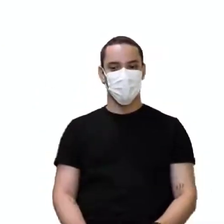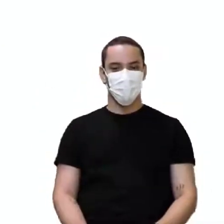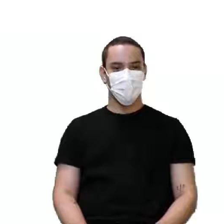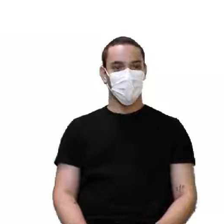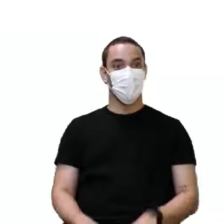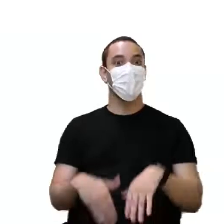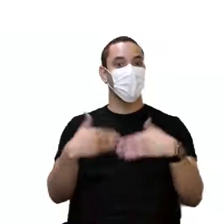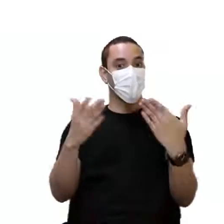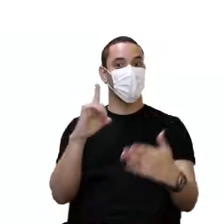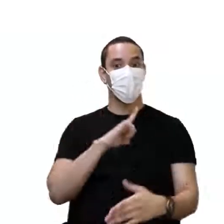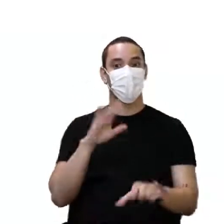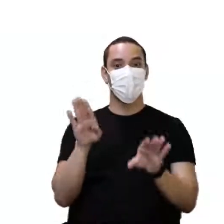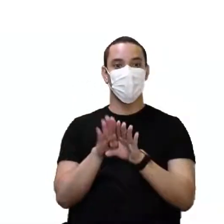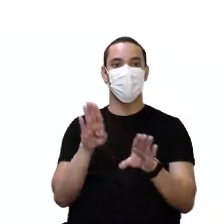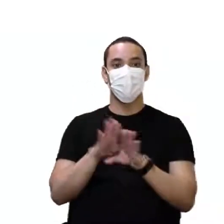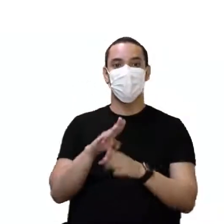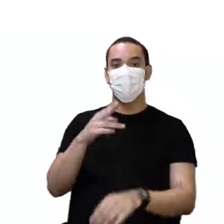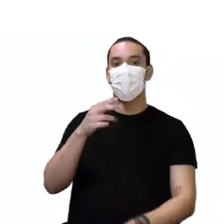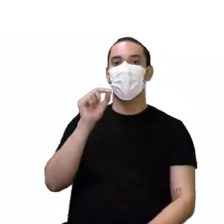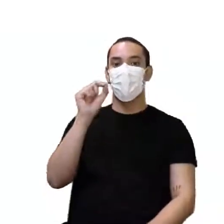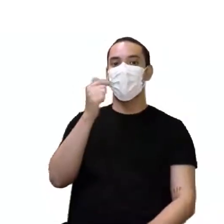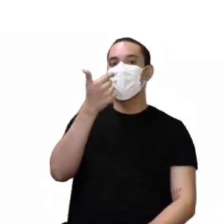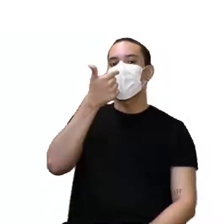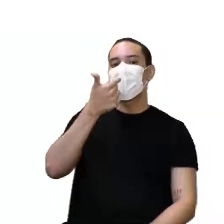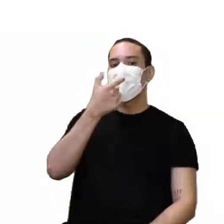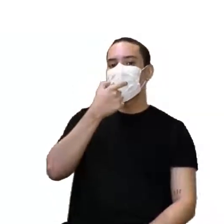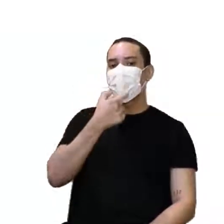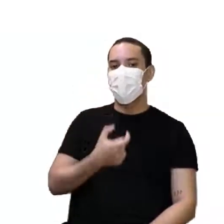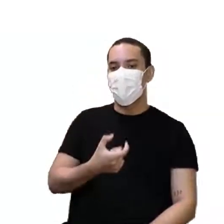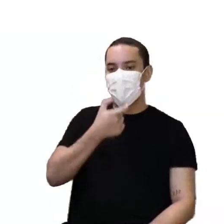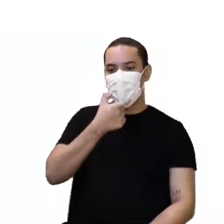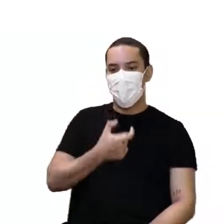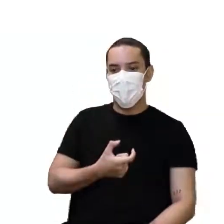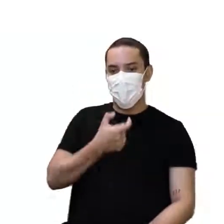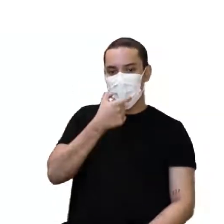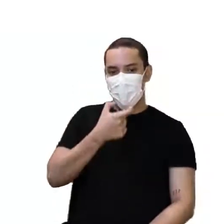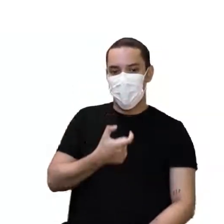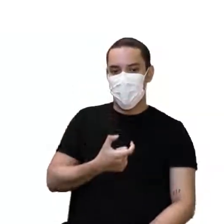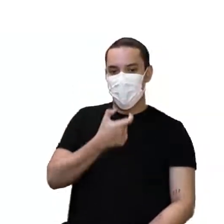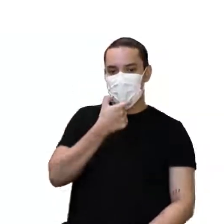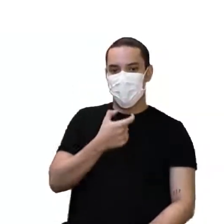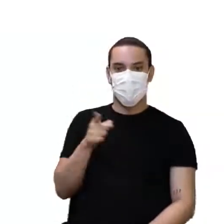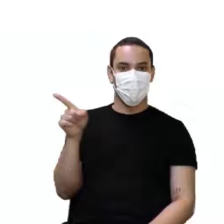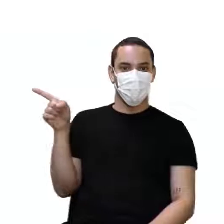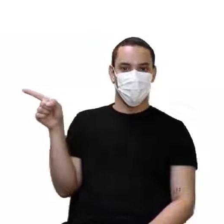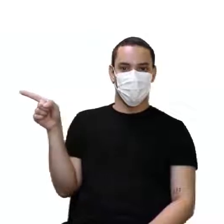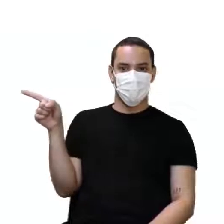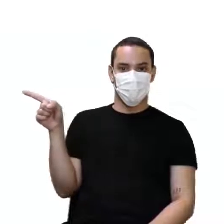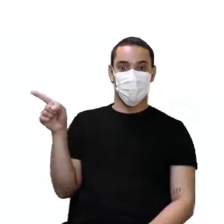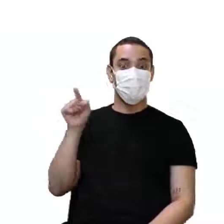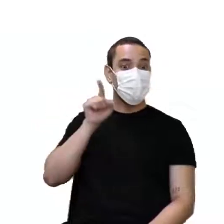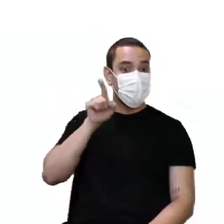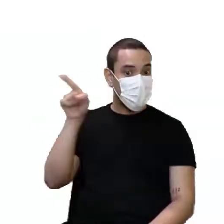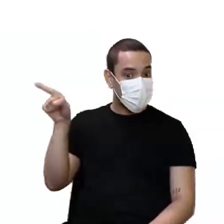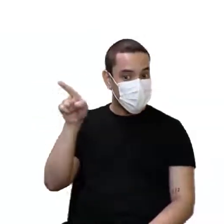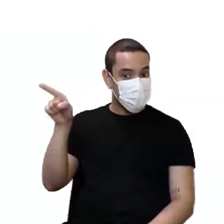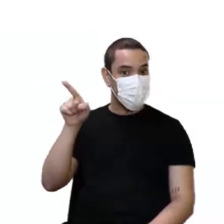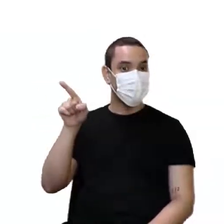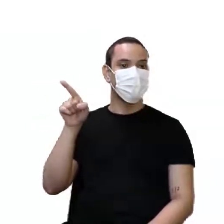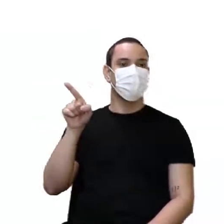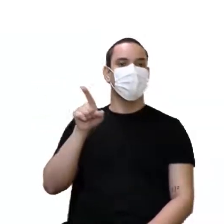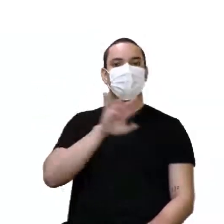Olha lá, a gente tem aí o formato da língua do tamanduá, tá? E, gente, esses animais,